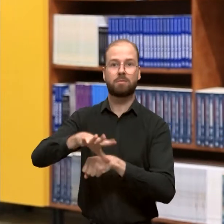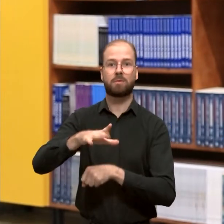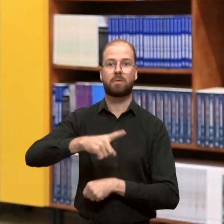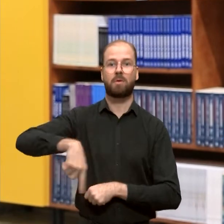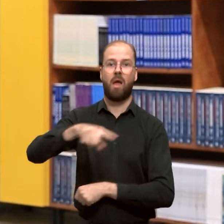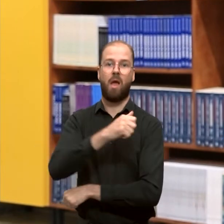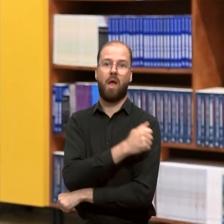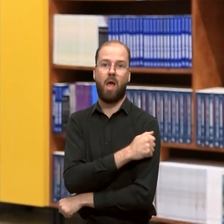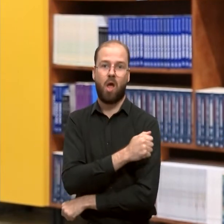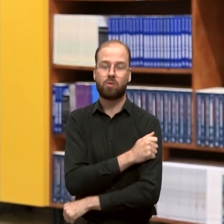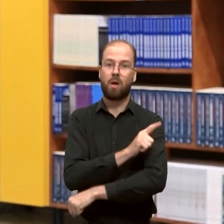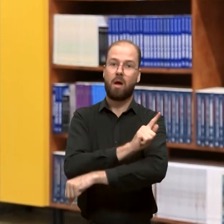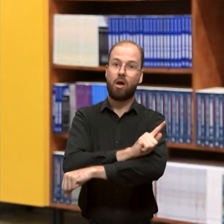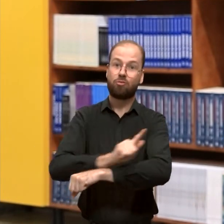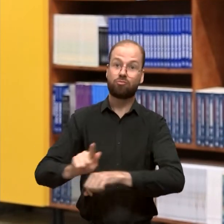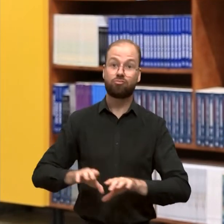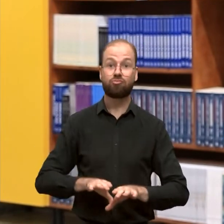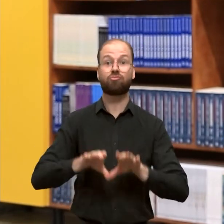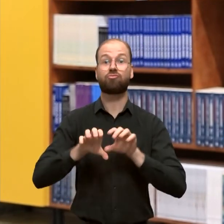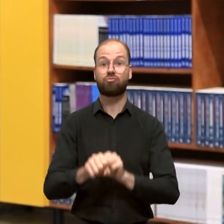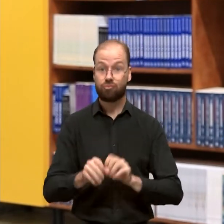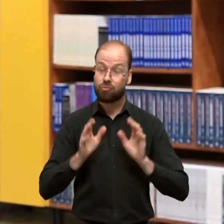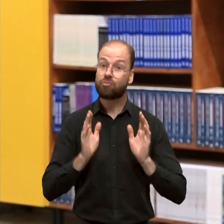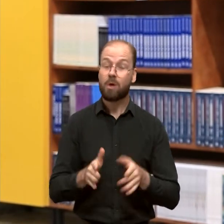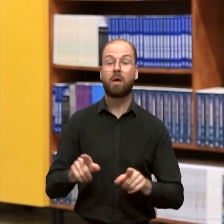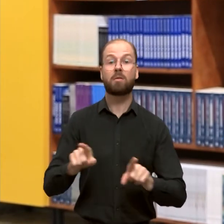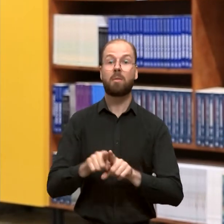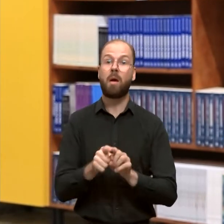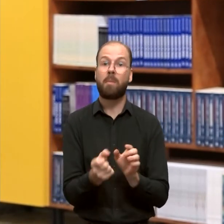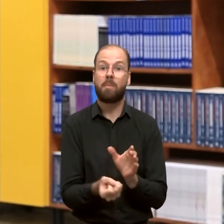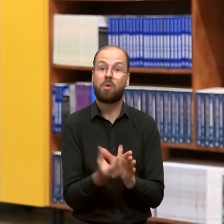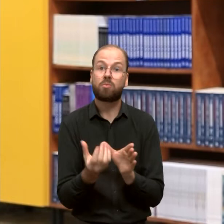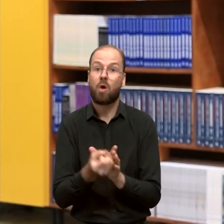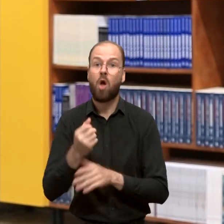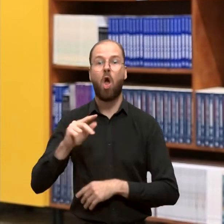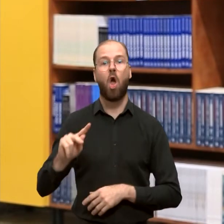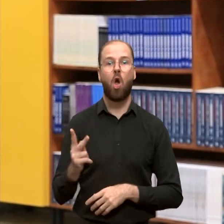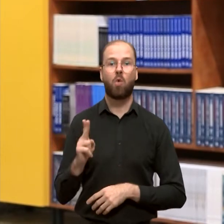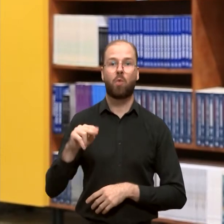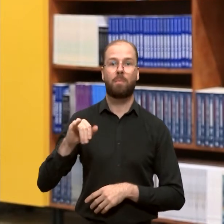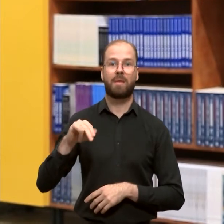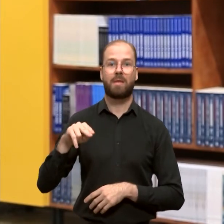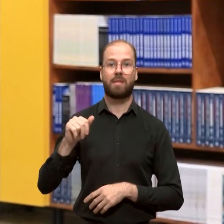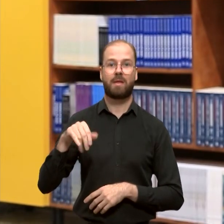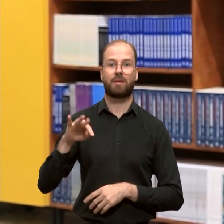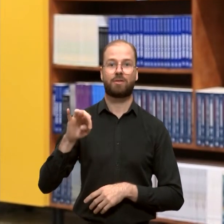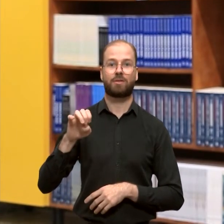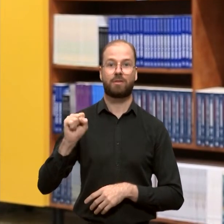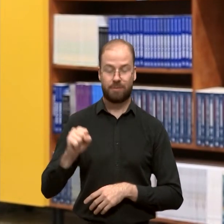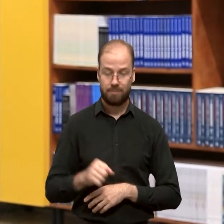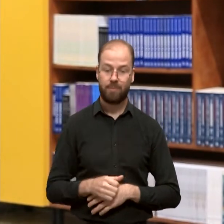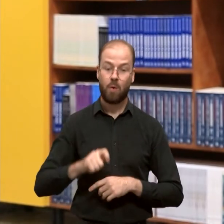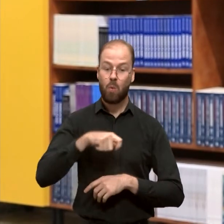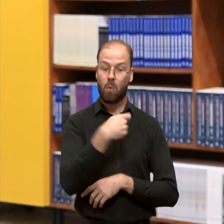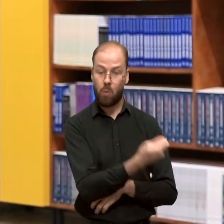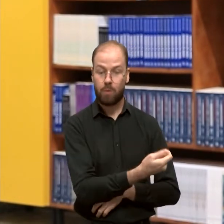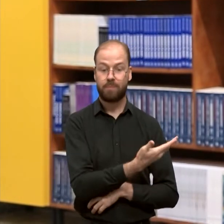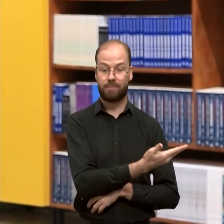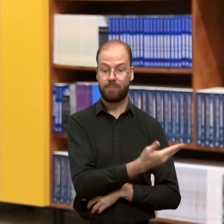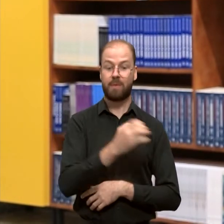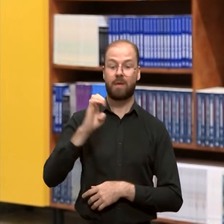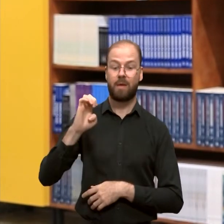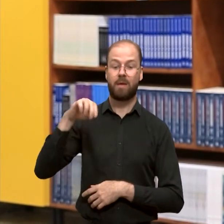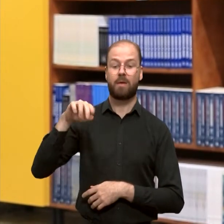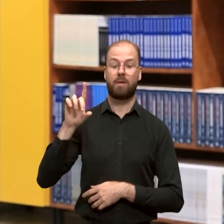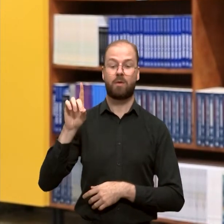para graduados e também para produtores de ruminantes. Vamos lá? Endoparasitoses de